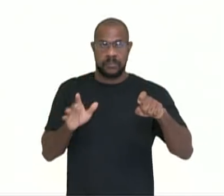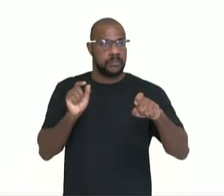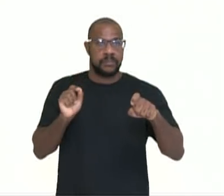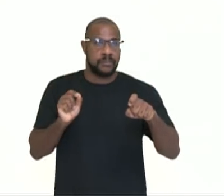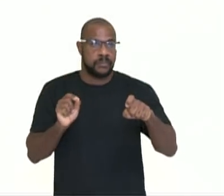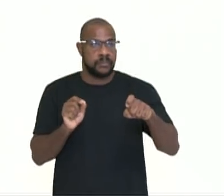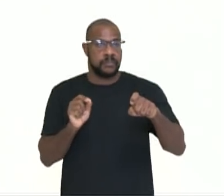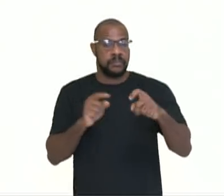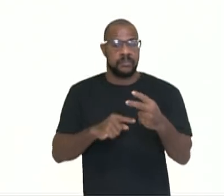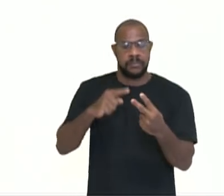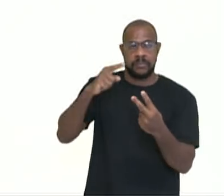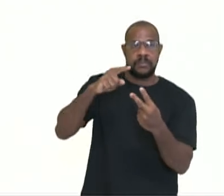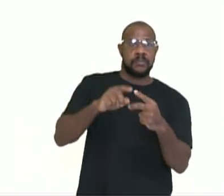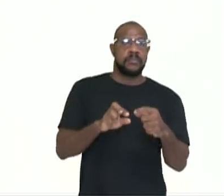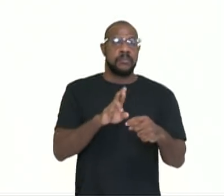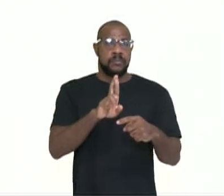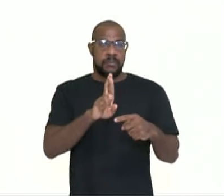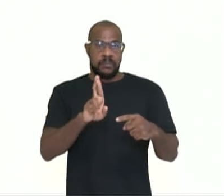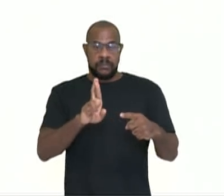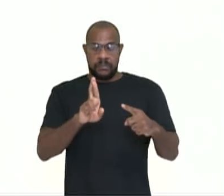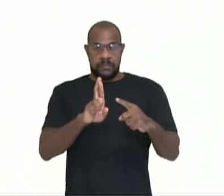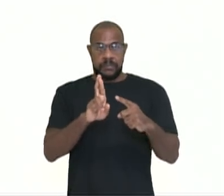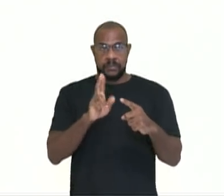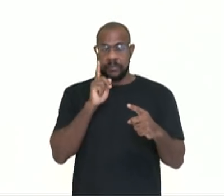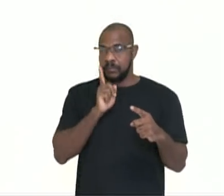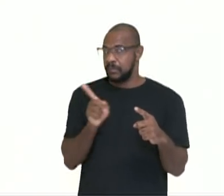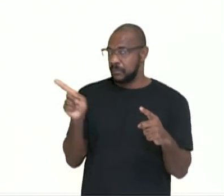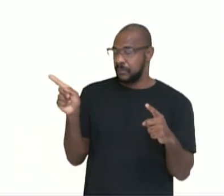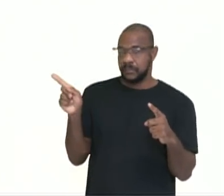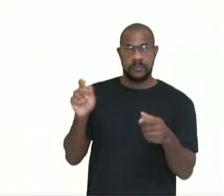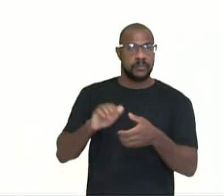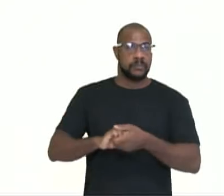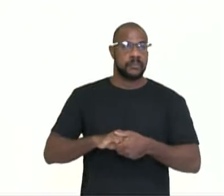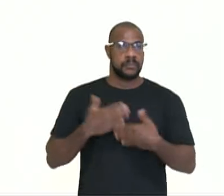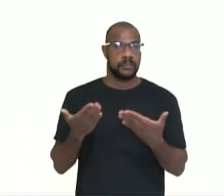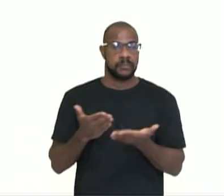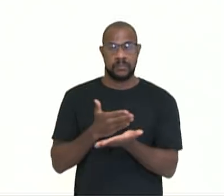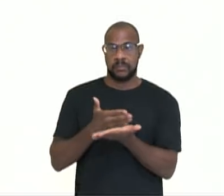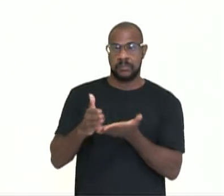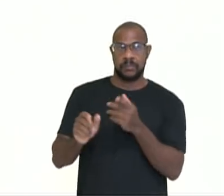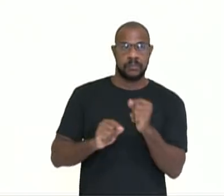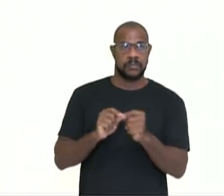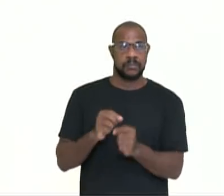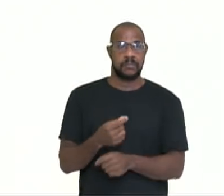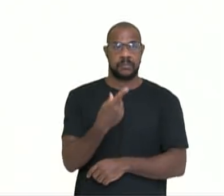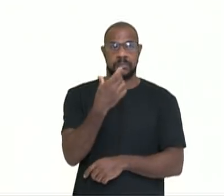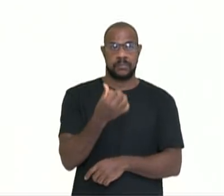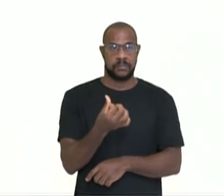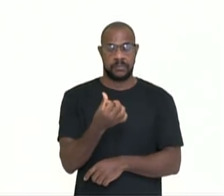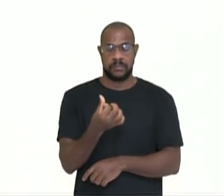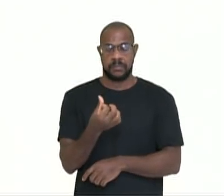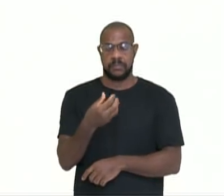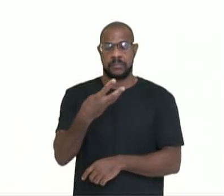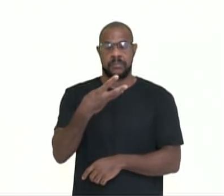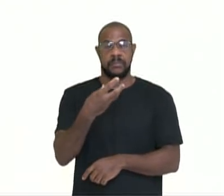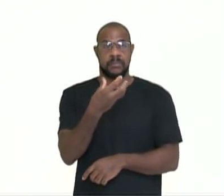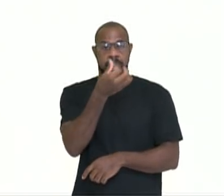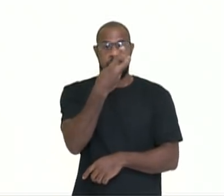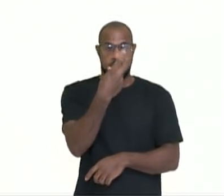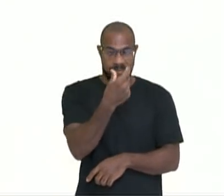radianos, equivale aos 40 minutos, que foi o que o ponteiro percorreu das 16h30 até as